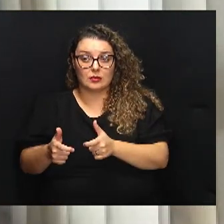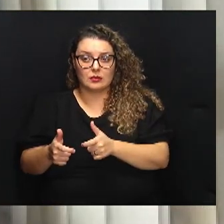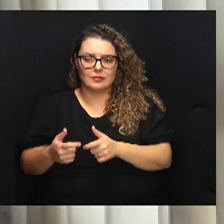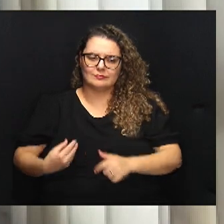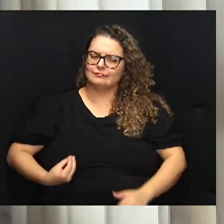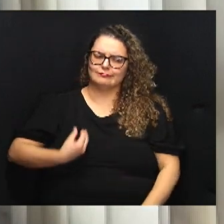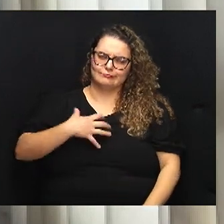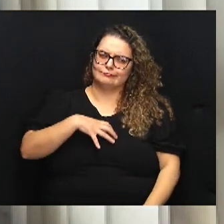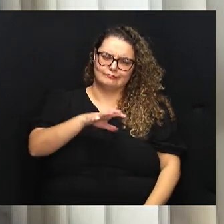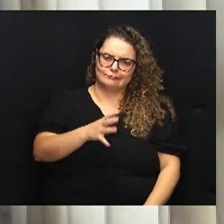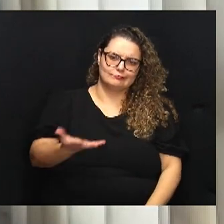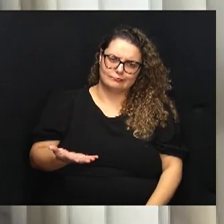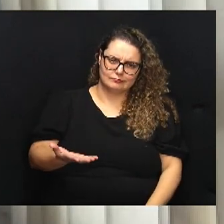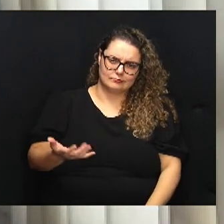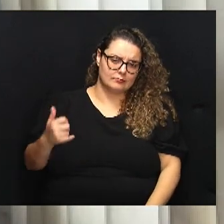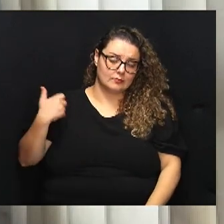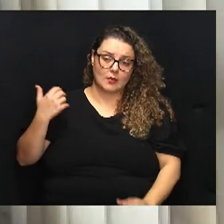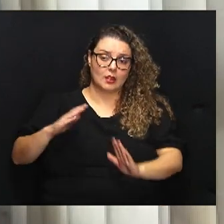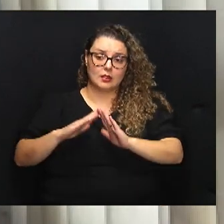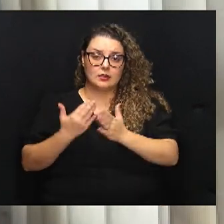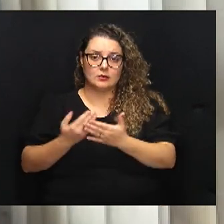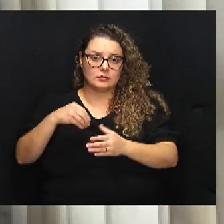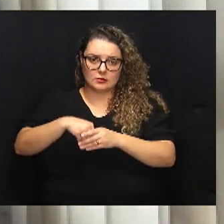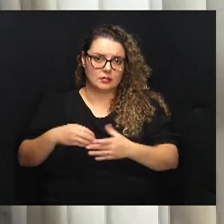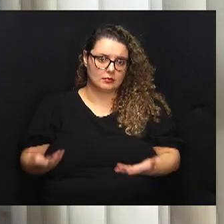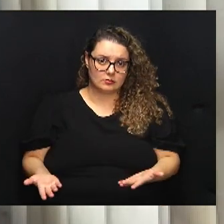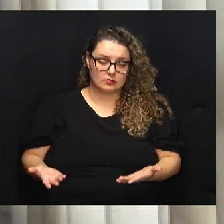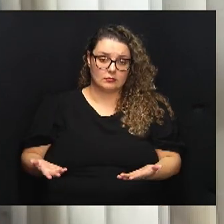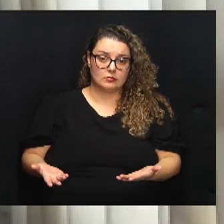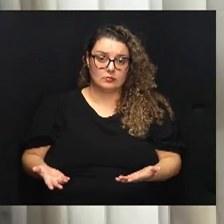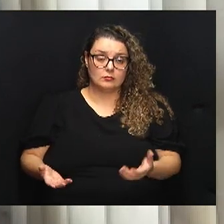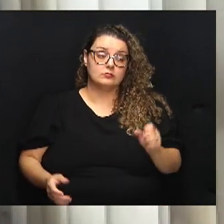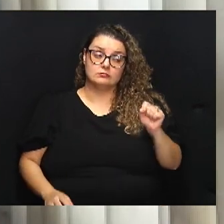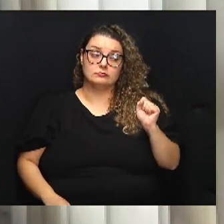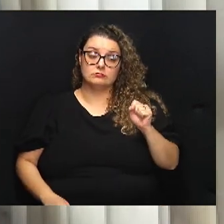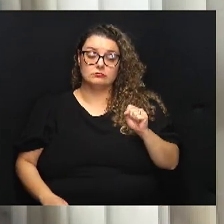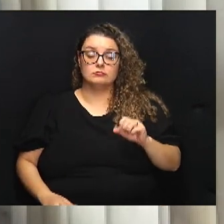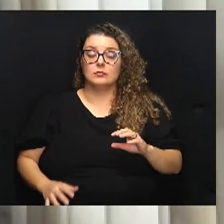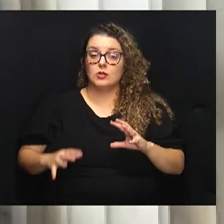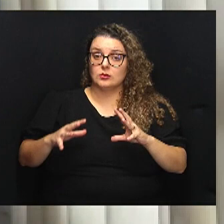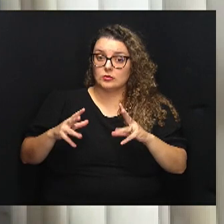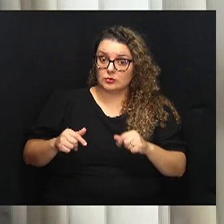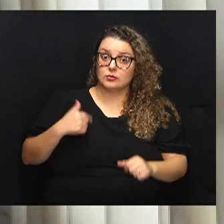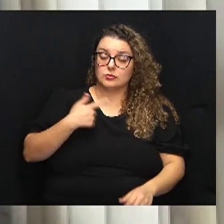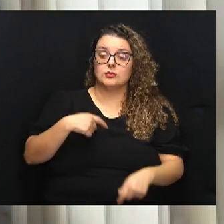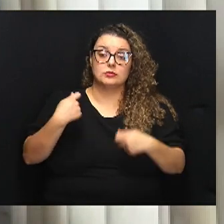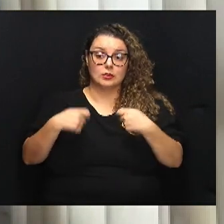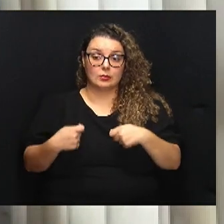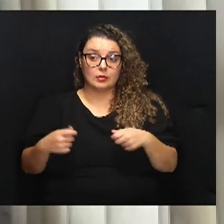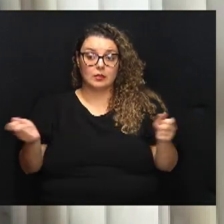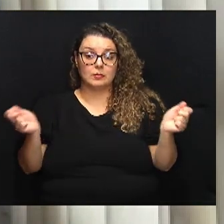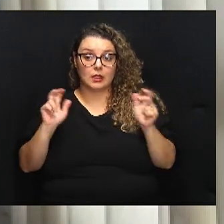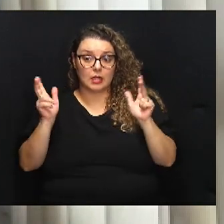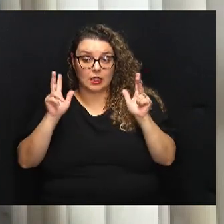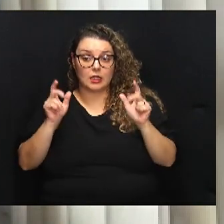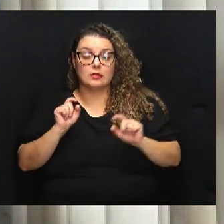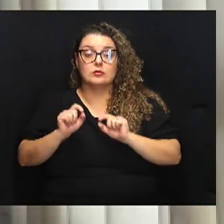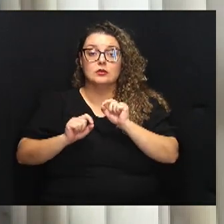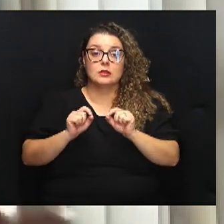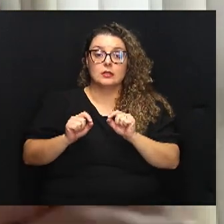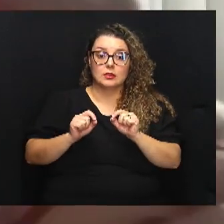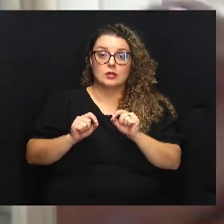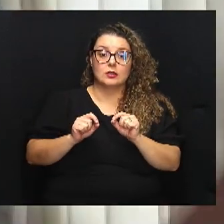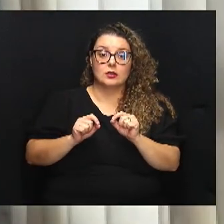situações assim na idade escolar, né? Mas o que a gente precisa realmente ficar atento é qual